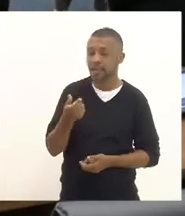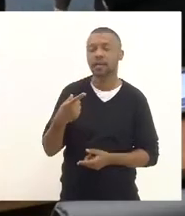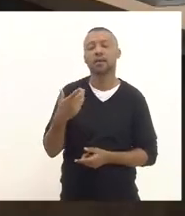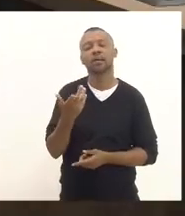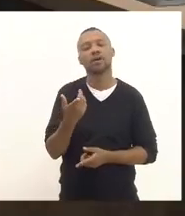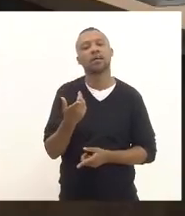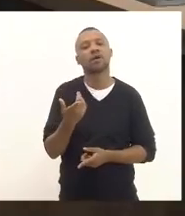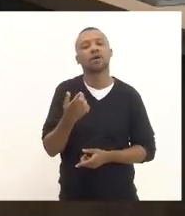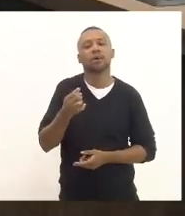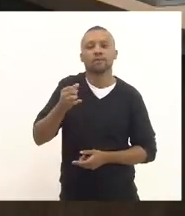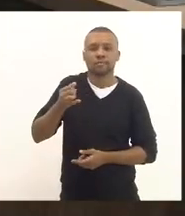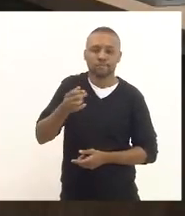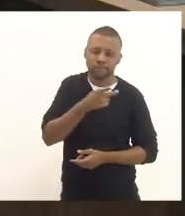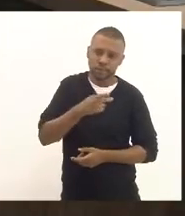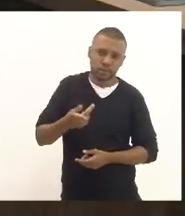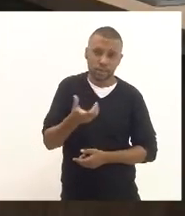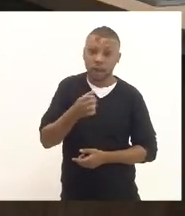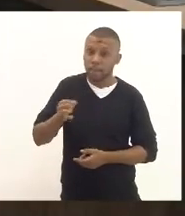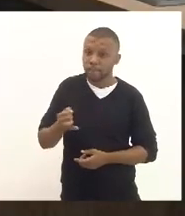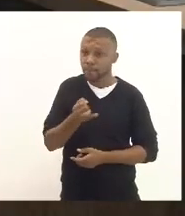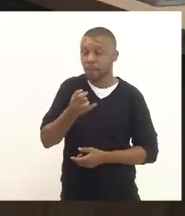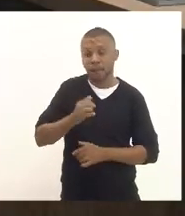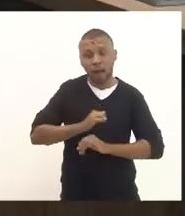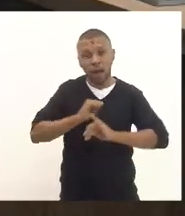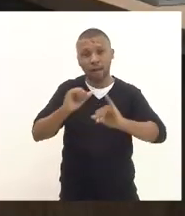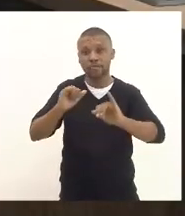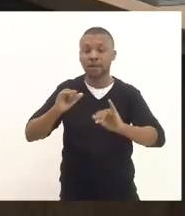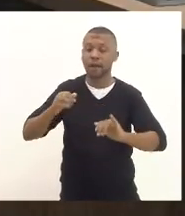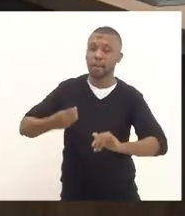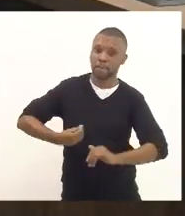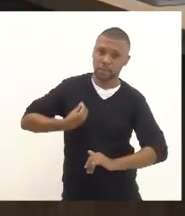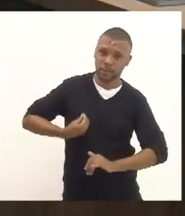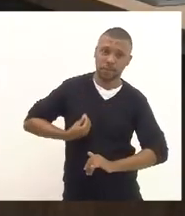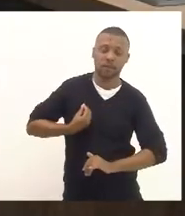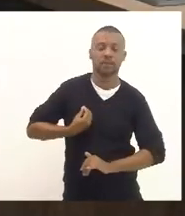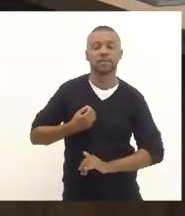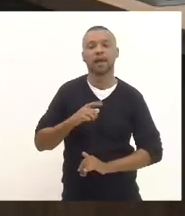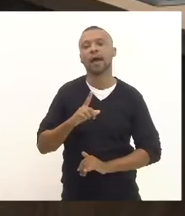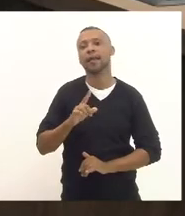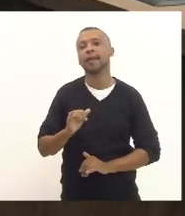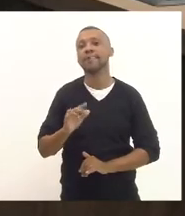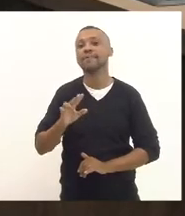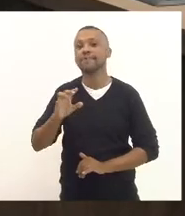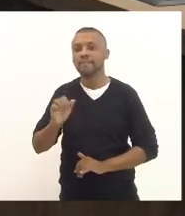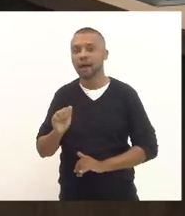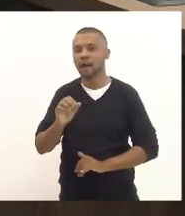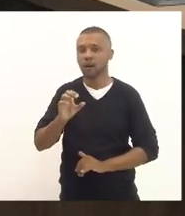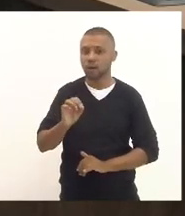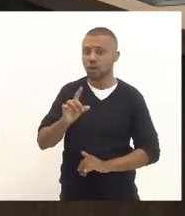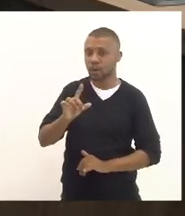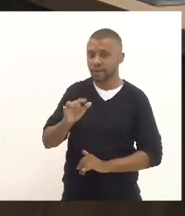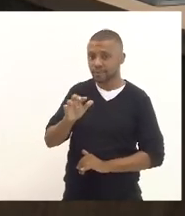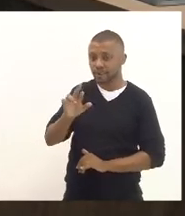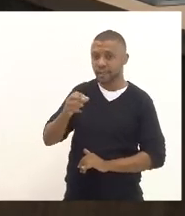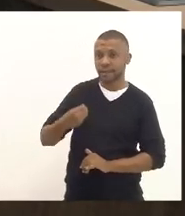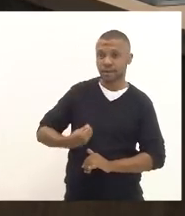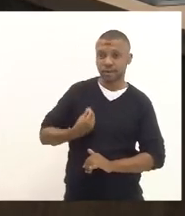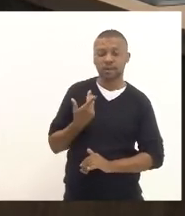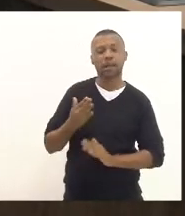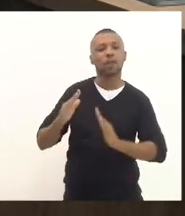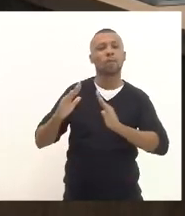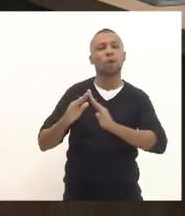também aproveitar para registrar a presença aqui da querida Lívia Oliveira que está aqui na uma